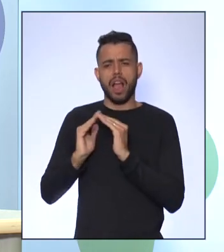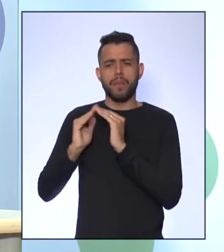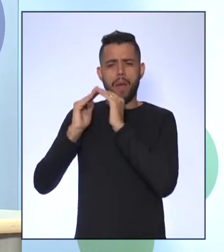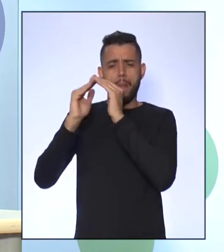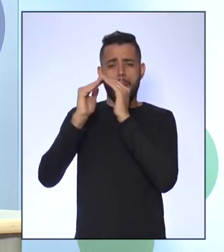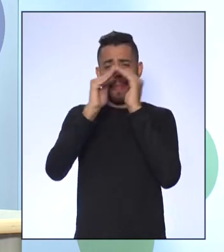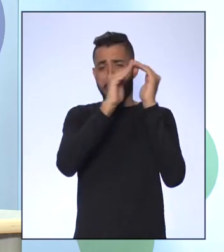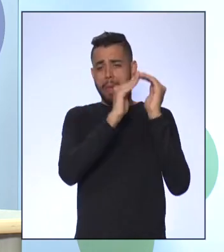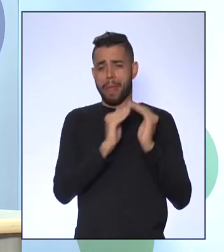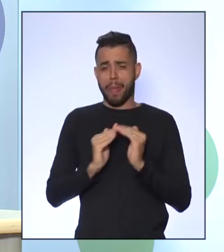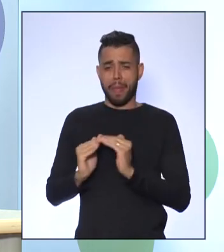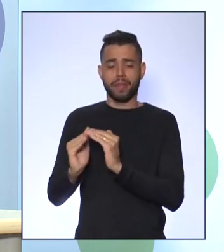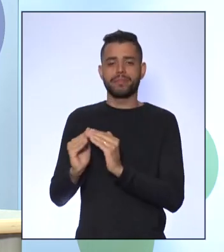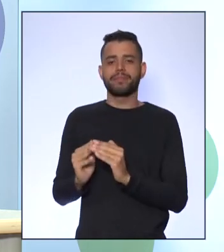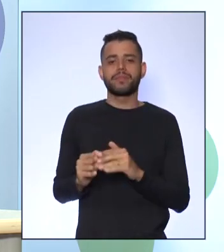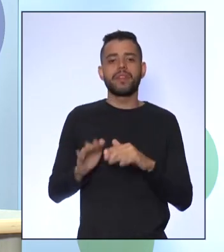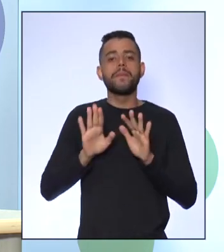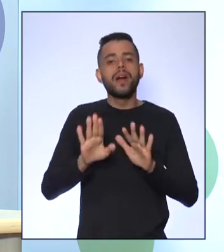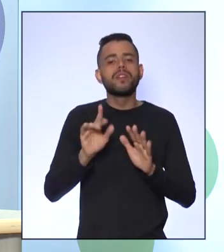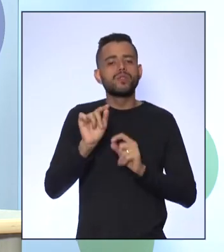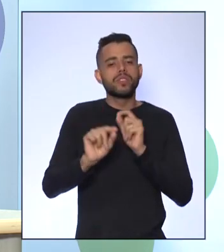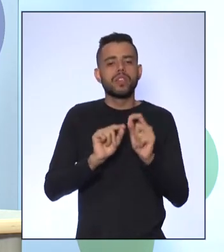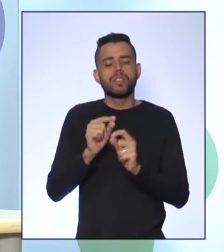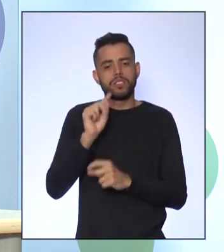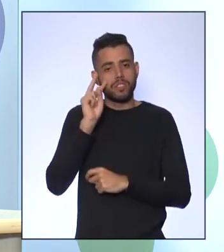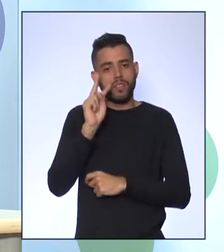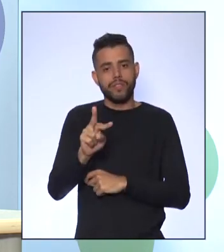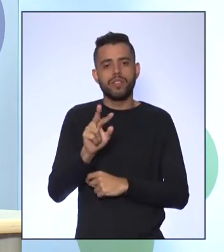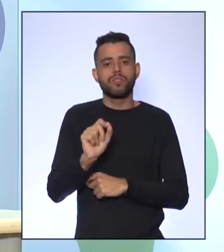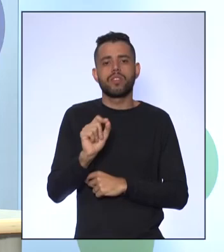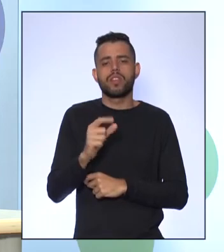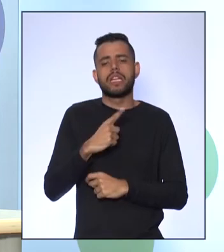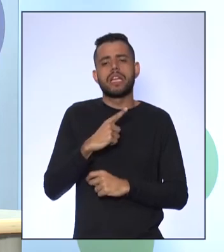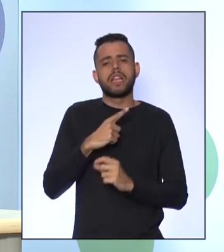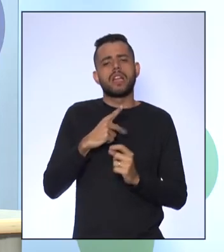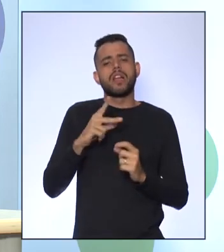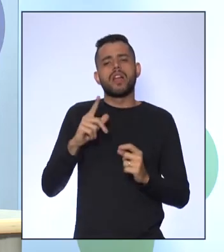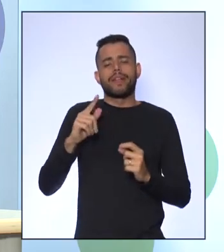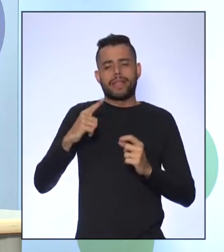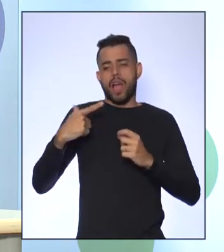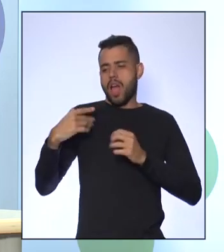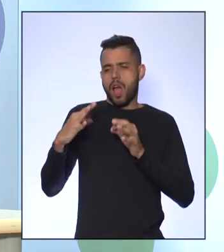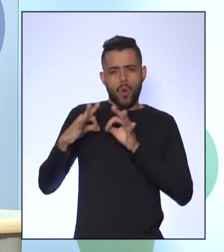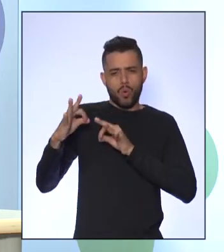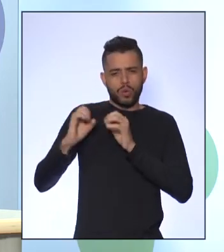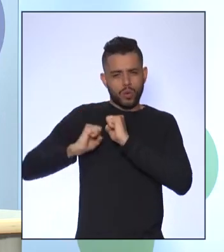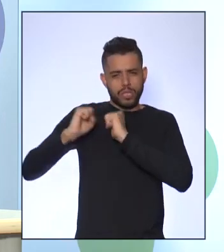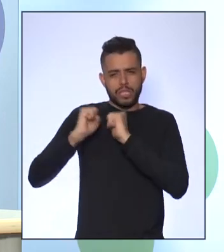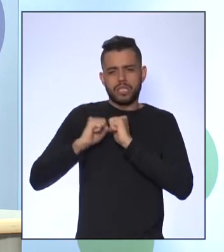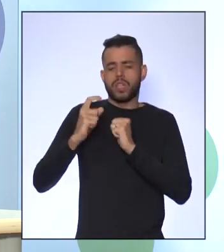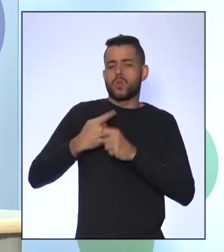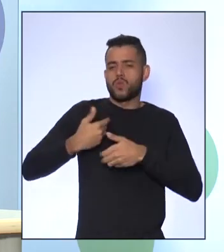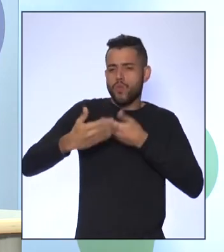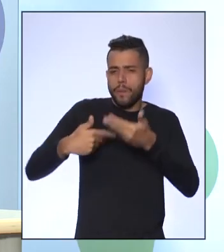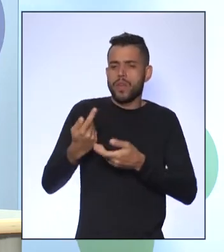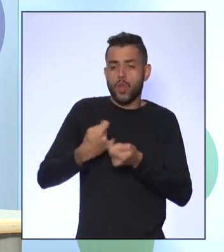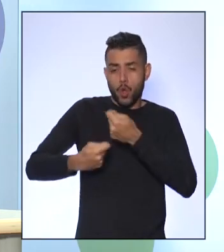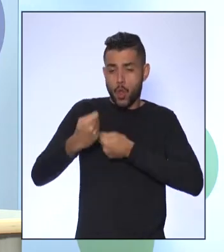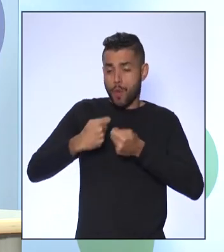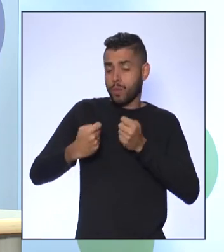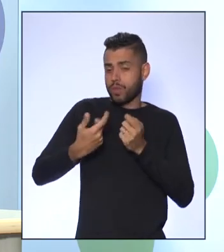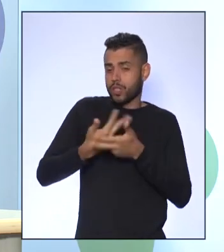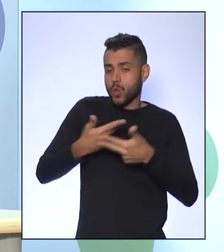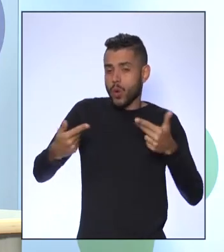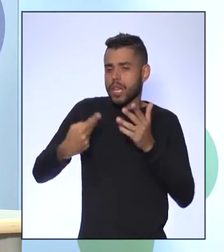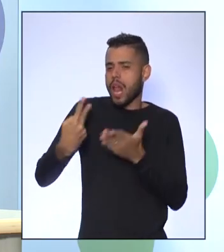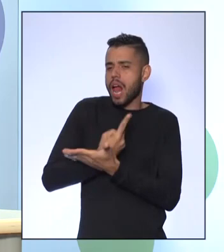as contradições da urbanização, as contradições do desenvolvimento econômico, porque com